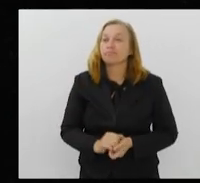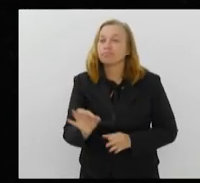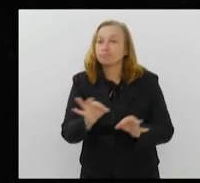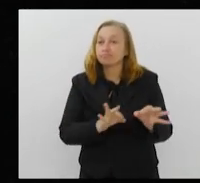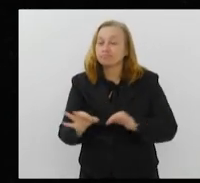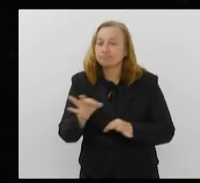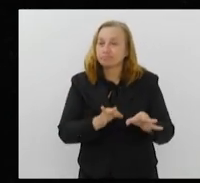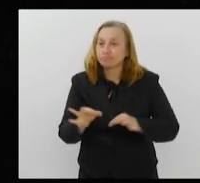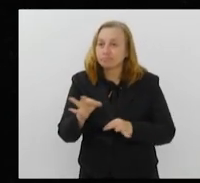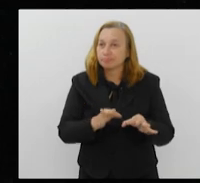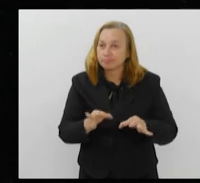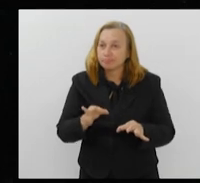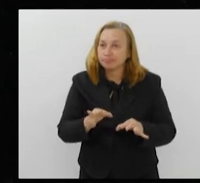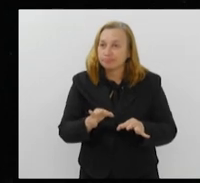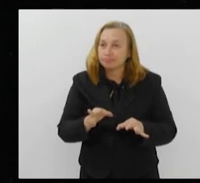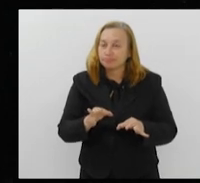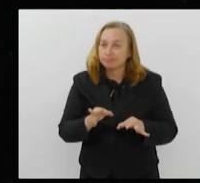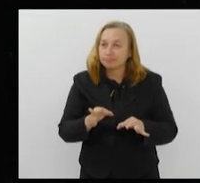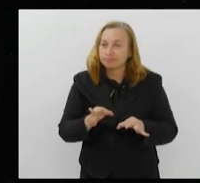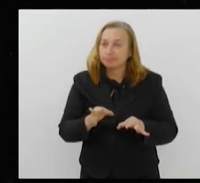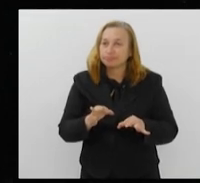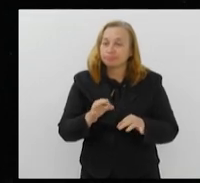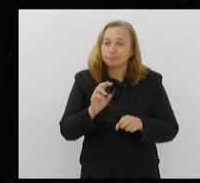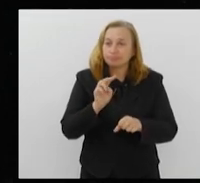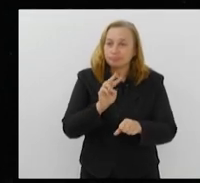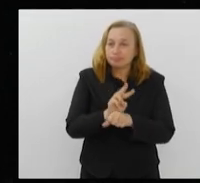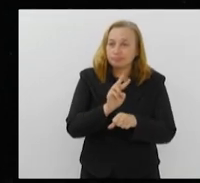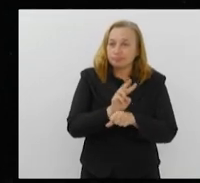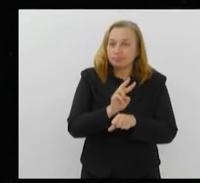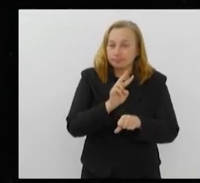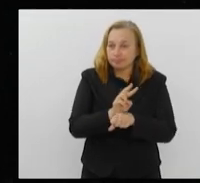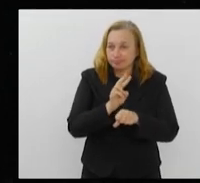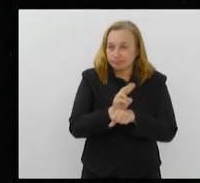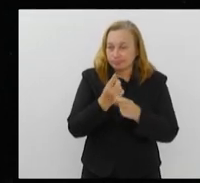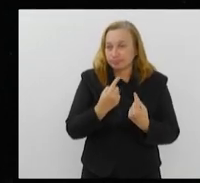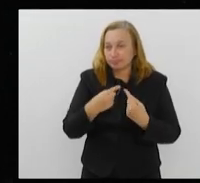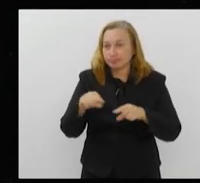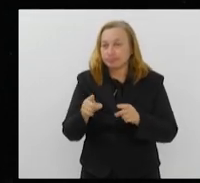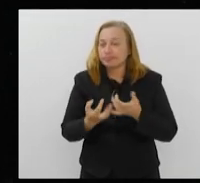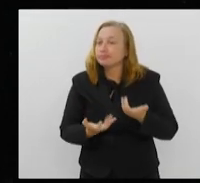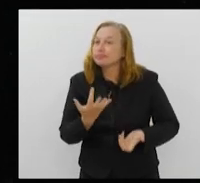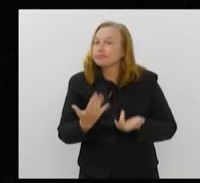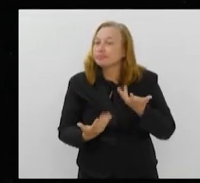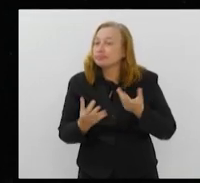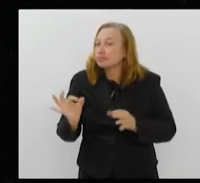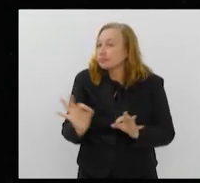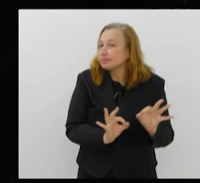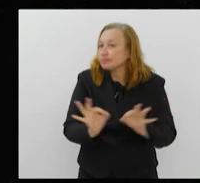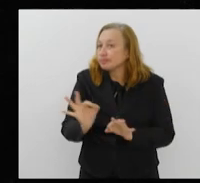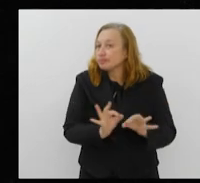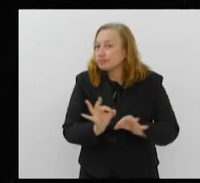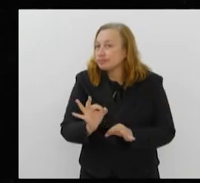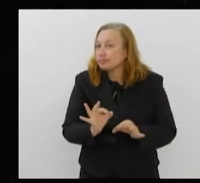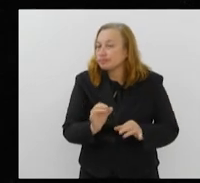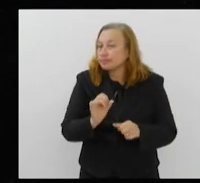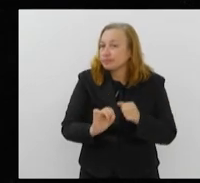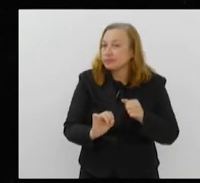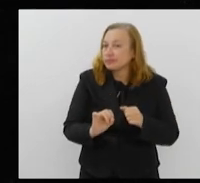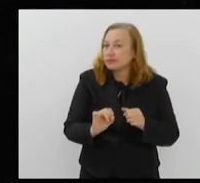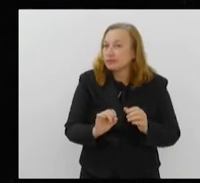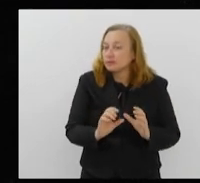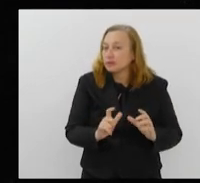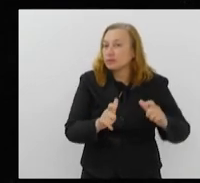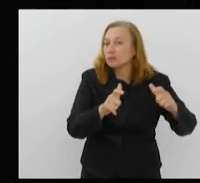de contenção de focos de incêndio, o que tem sido planejado e executado pelos órgãos